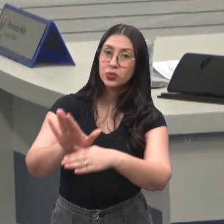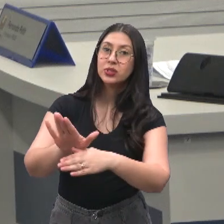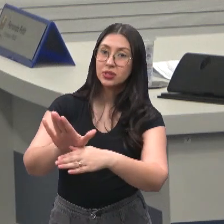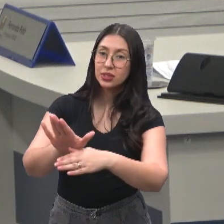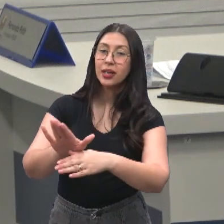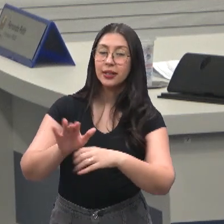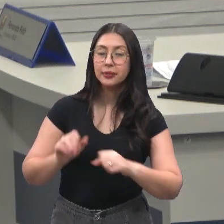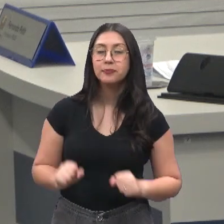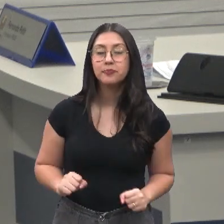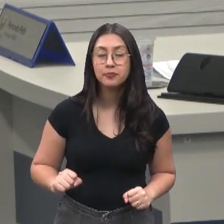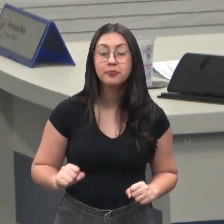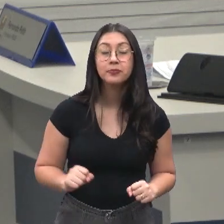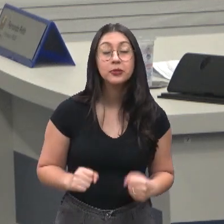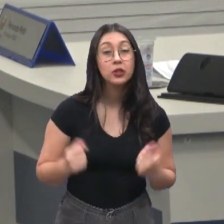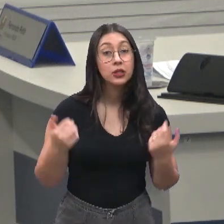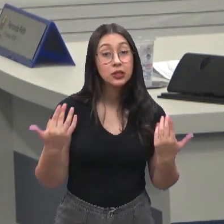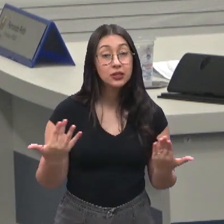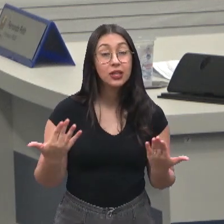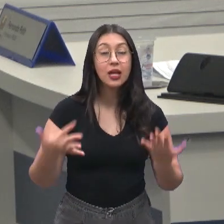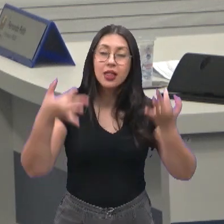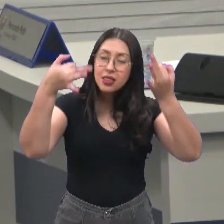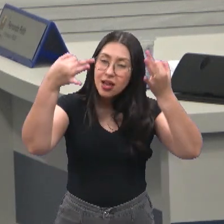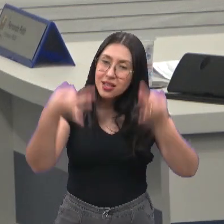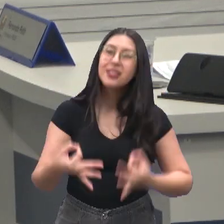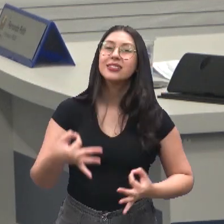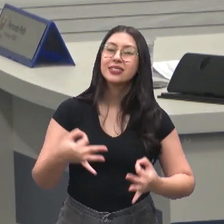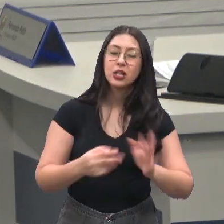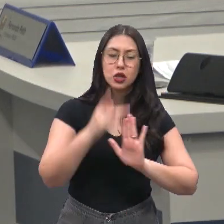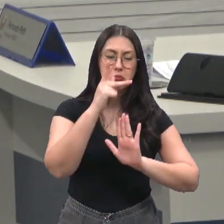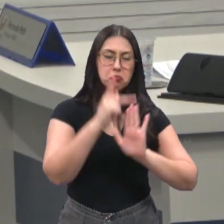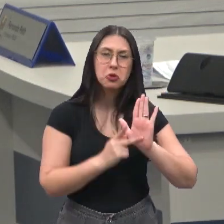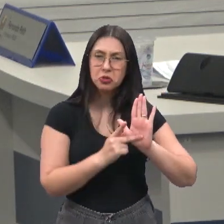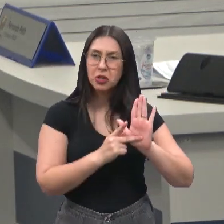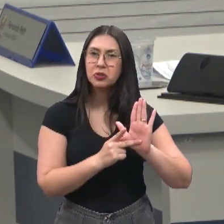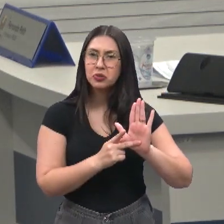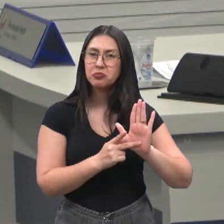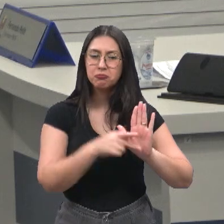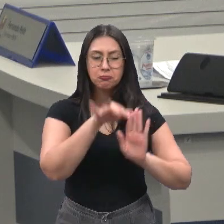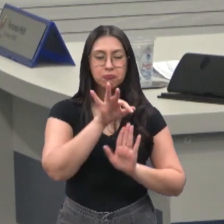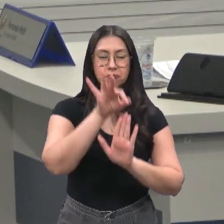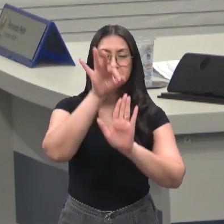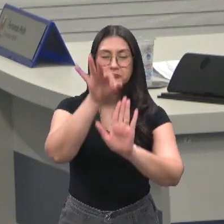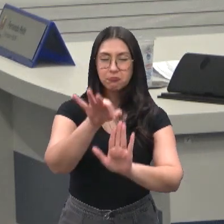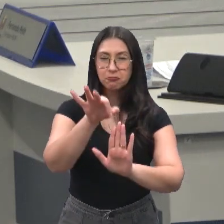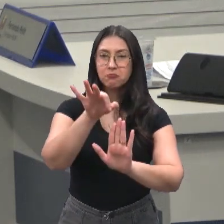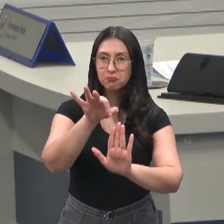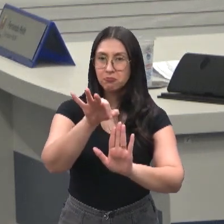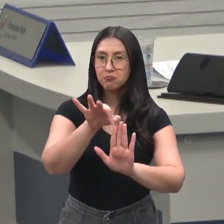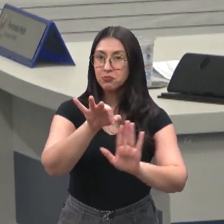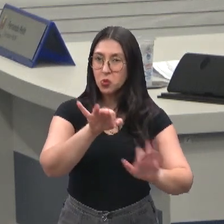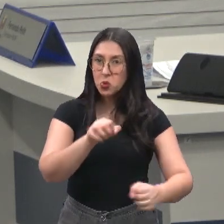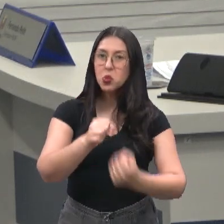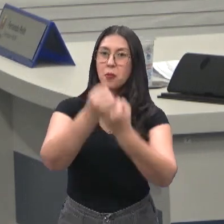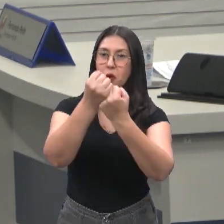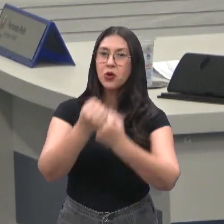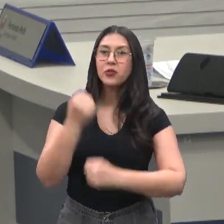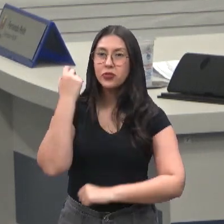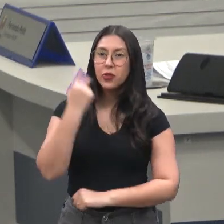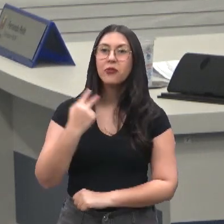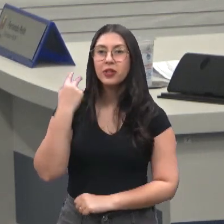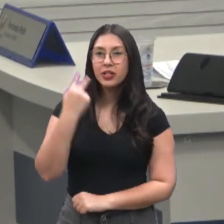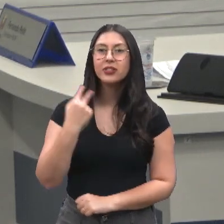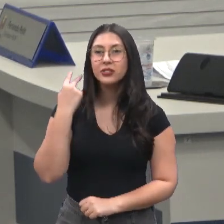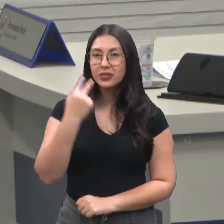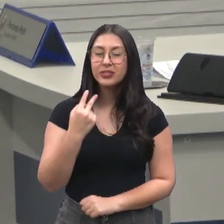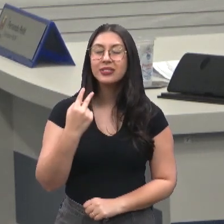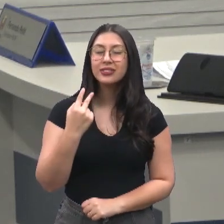transporte escolar. Então, tenho certeza que esse projeto vem para casa do Executivo, com o apoio dos vereadores, e que a gente